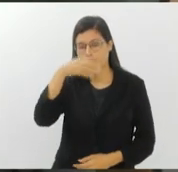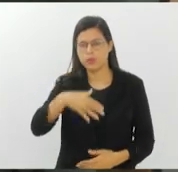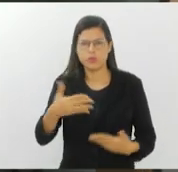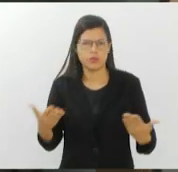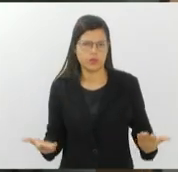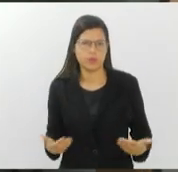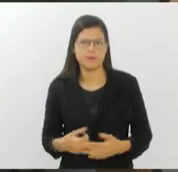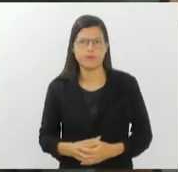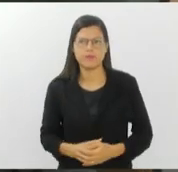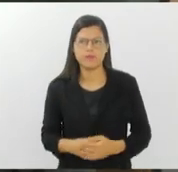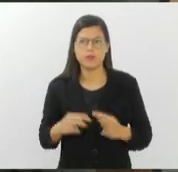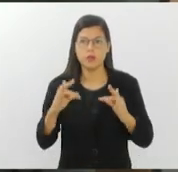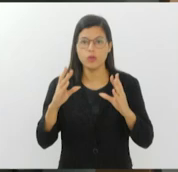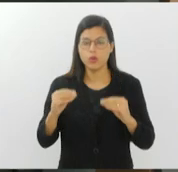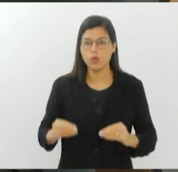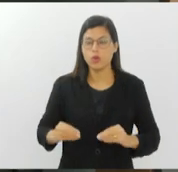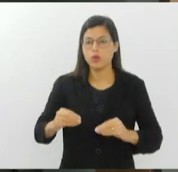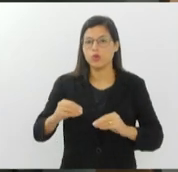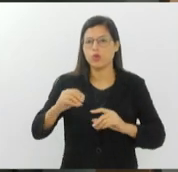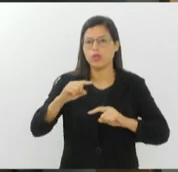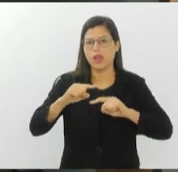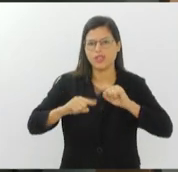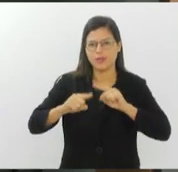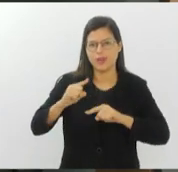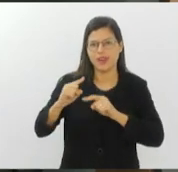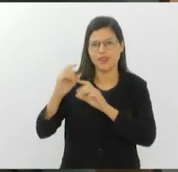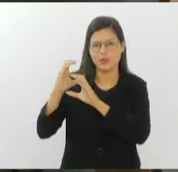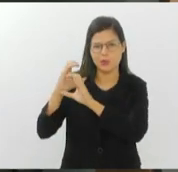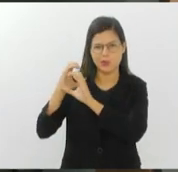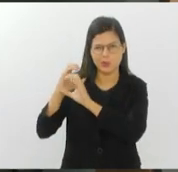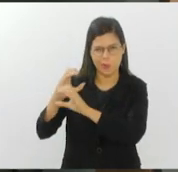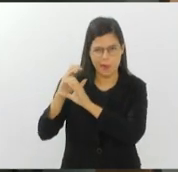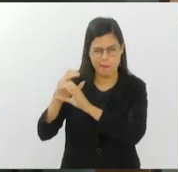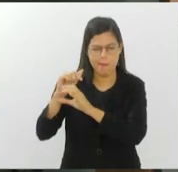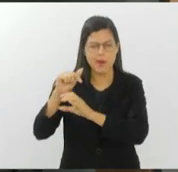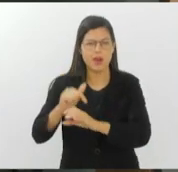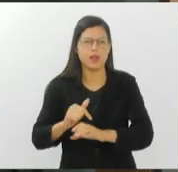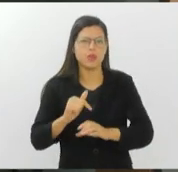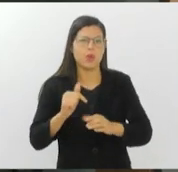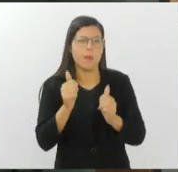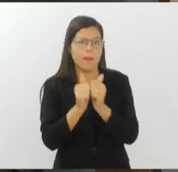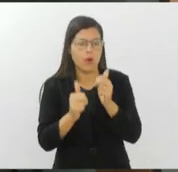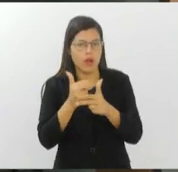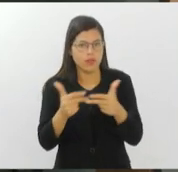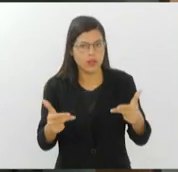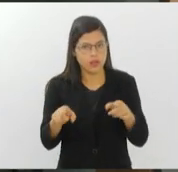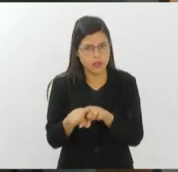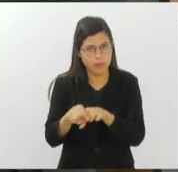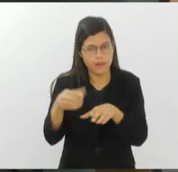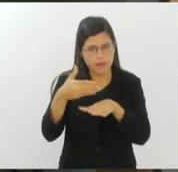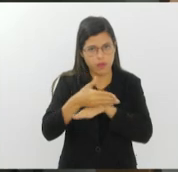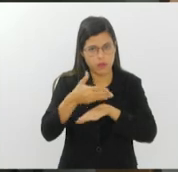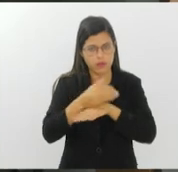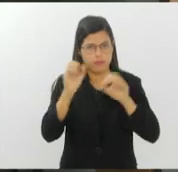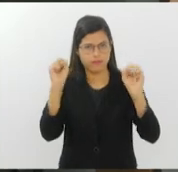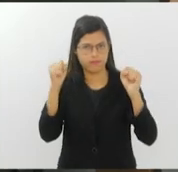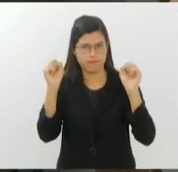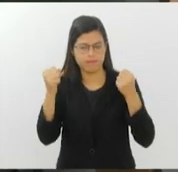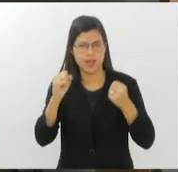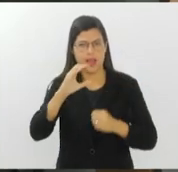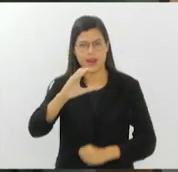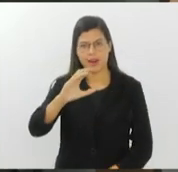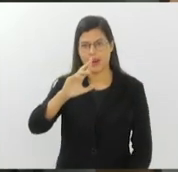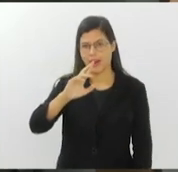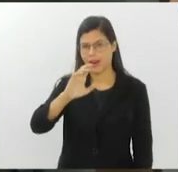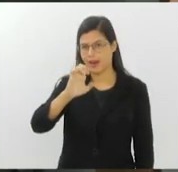De todos os suplementos nutricionais consumidos por atletas profissionais e frequentadores de academias, a creatina é o que está